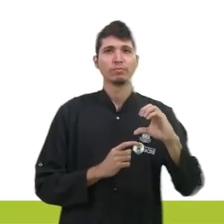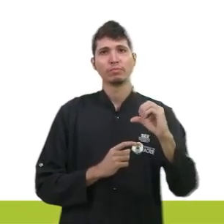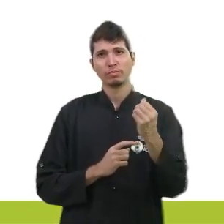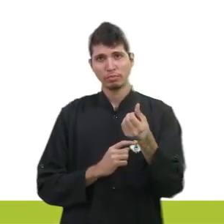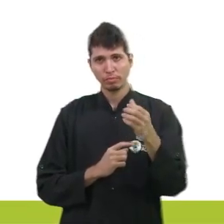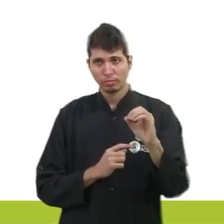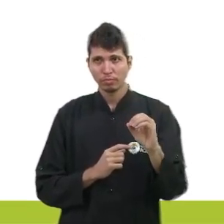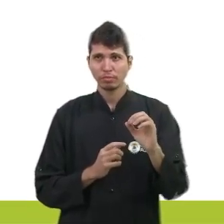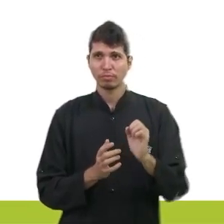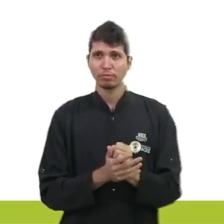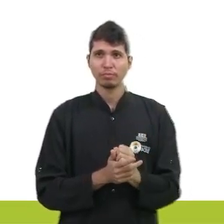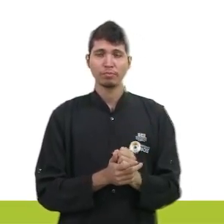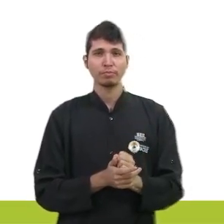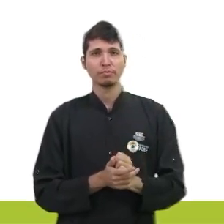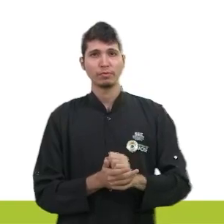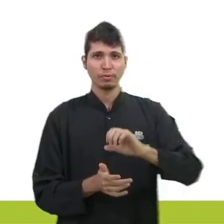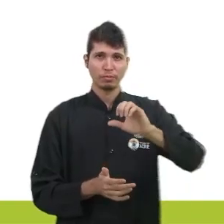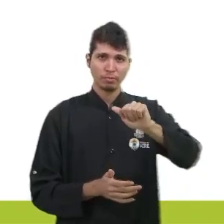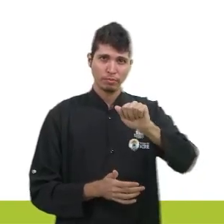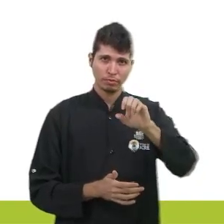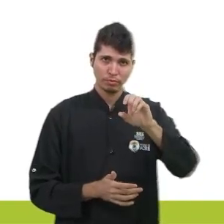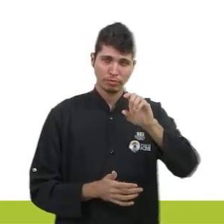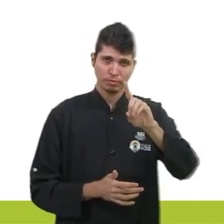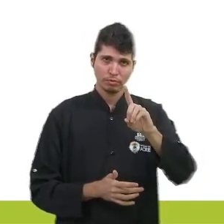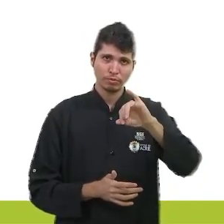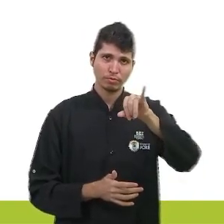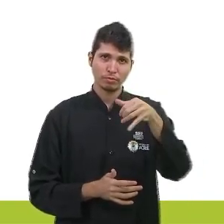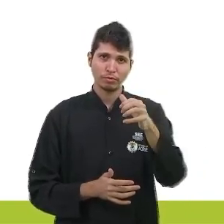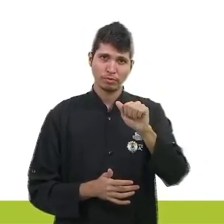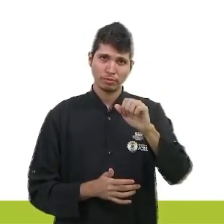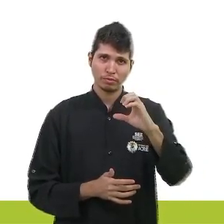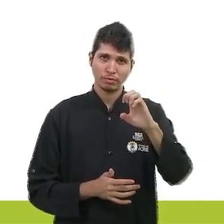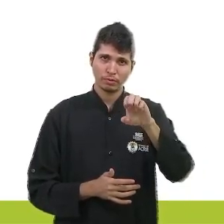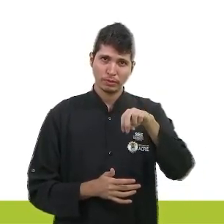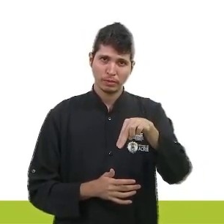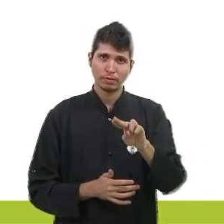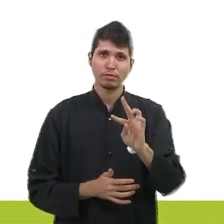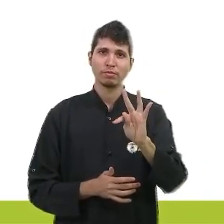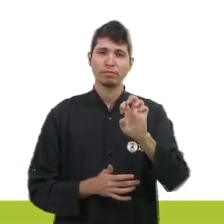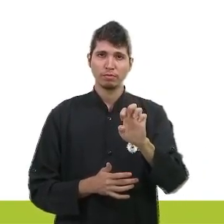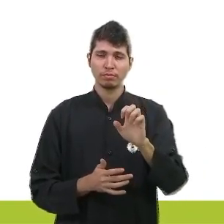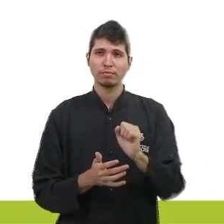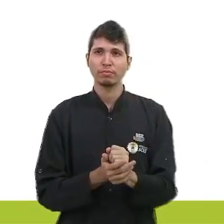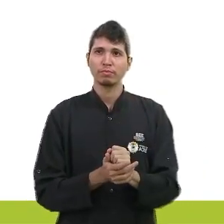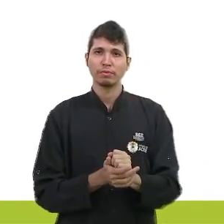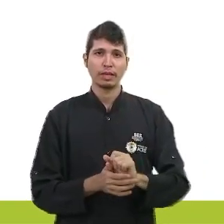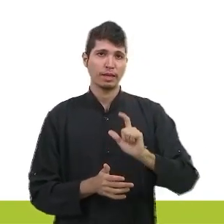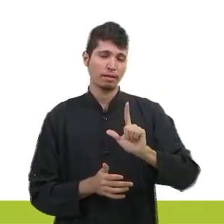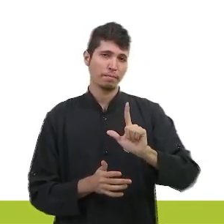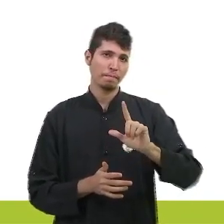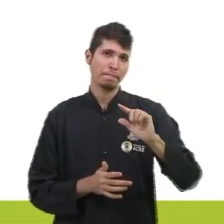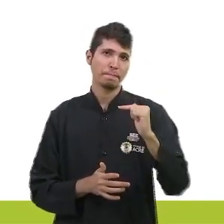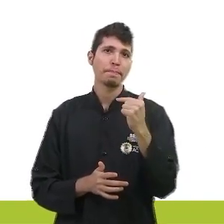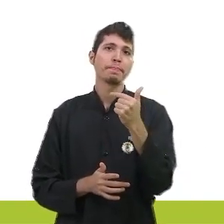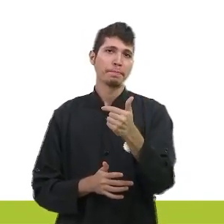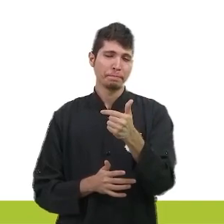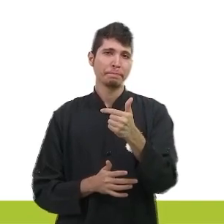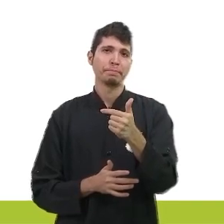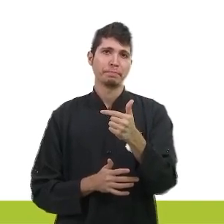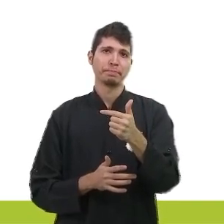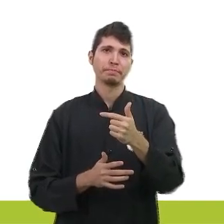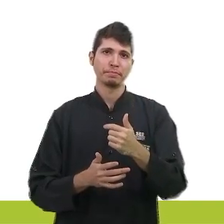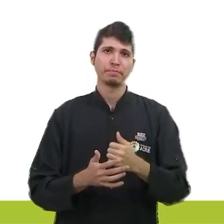Isso é cateto adjacente. O cateto adjacente aqui é raiz de L sobre 2. L sobre